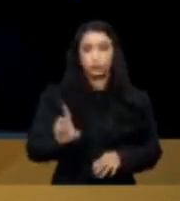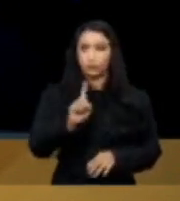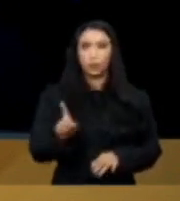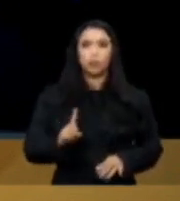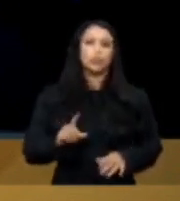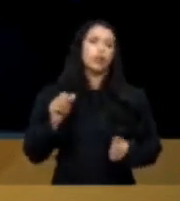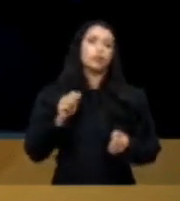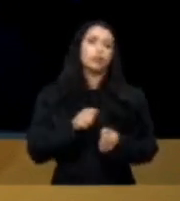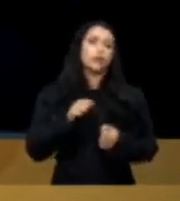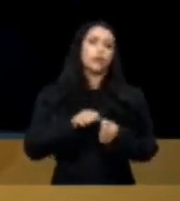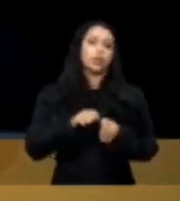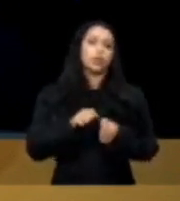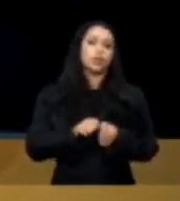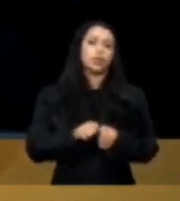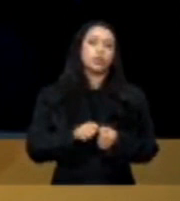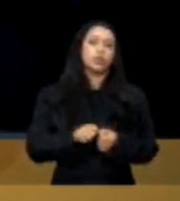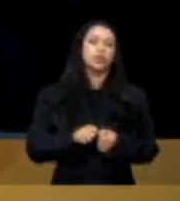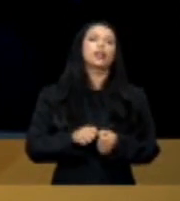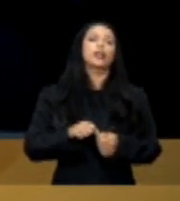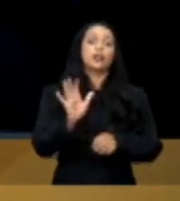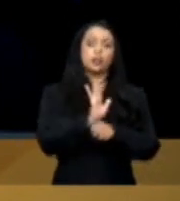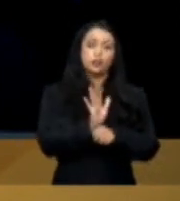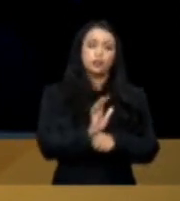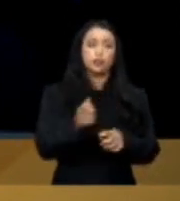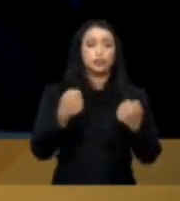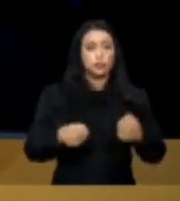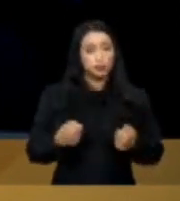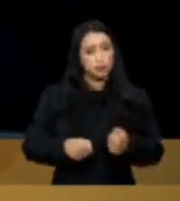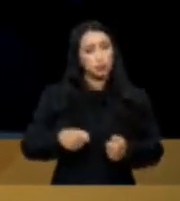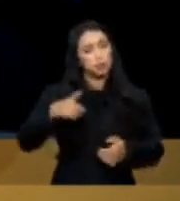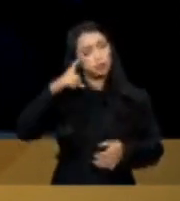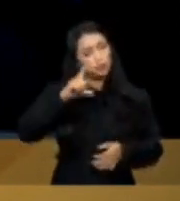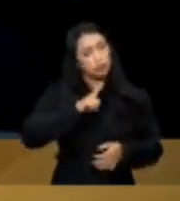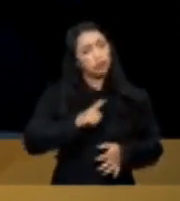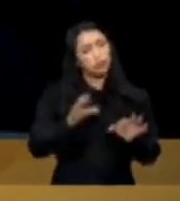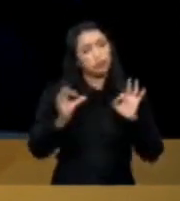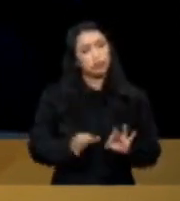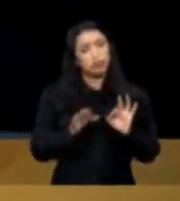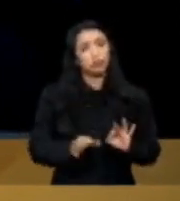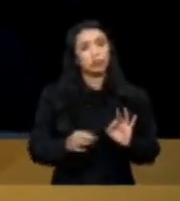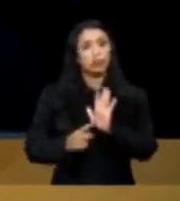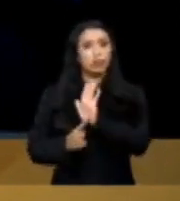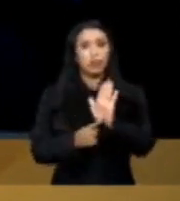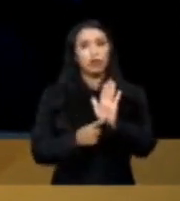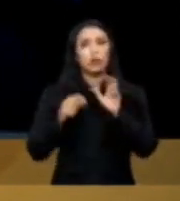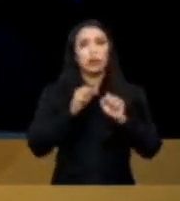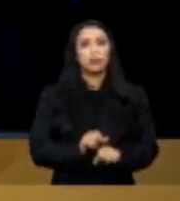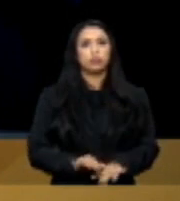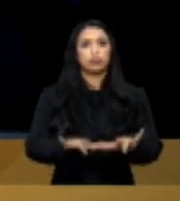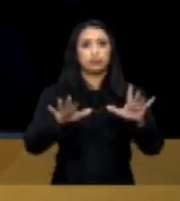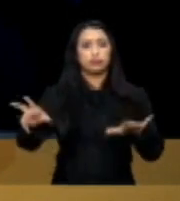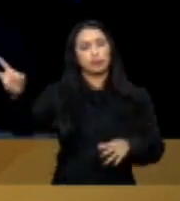a produção audiovisual para se desincumbir do mandamento constitucional de garantir e promover a difusão e circulação